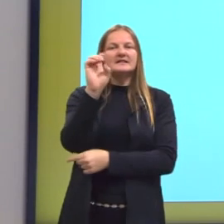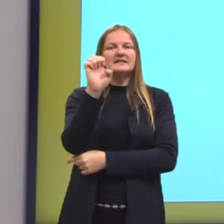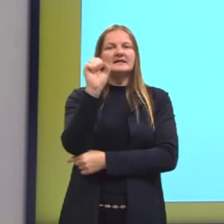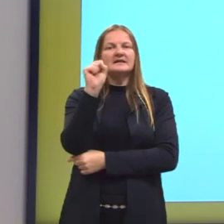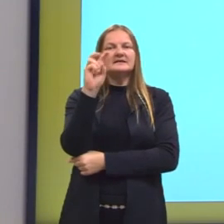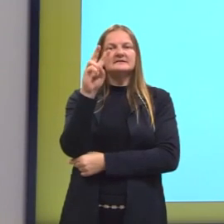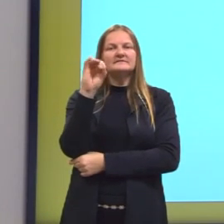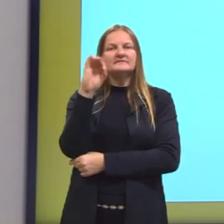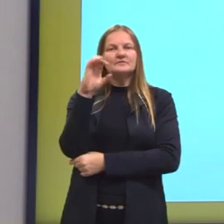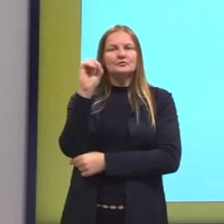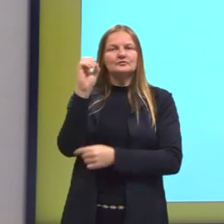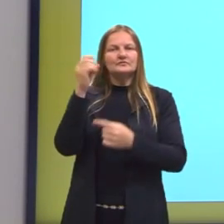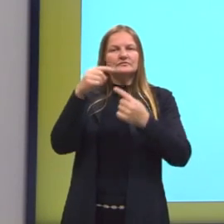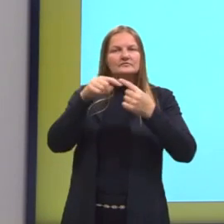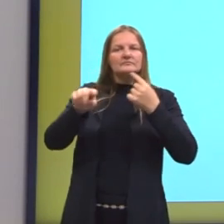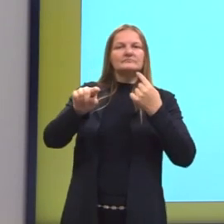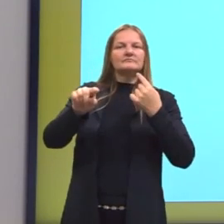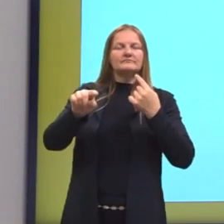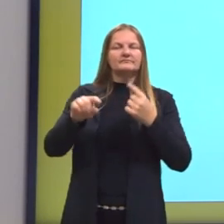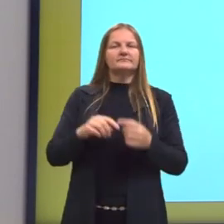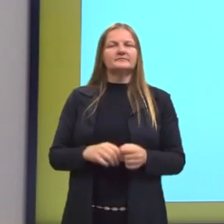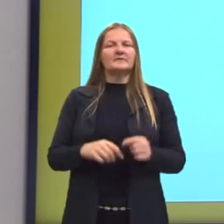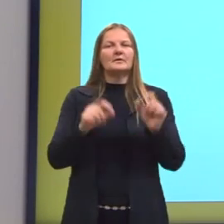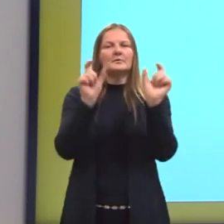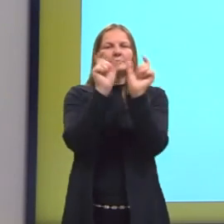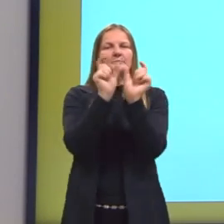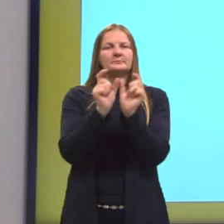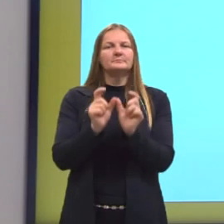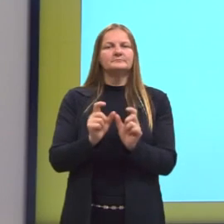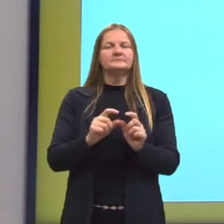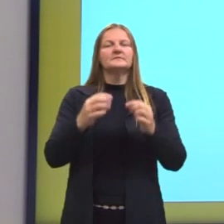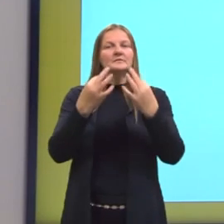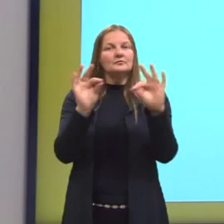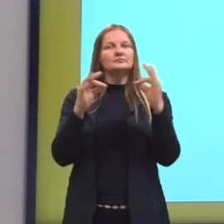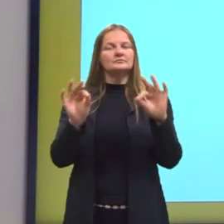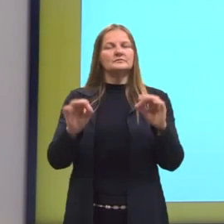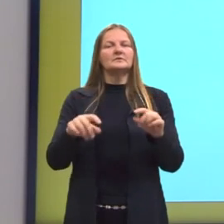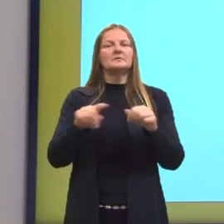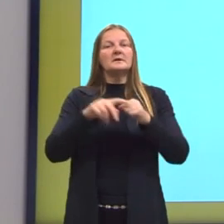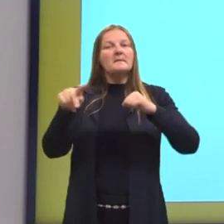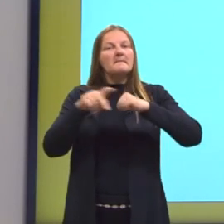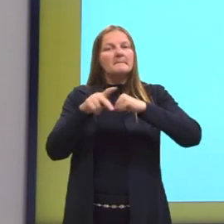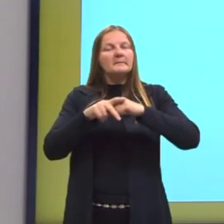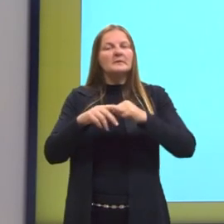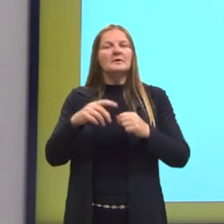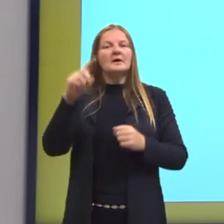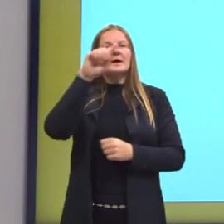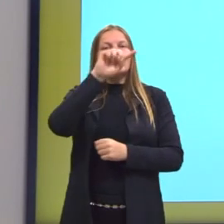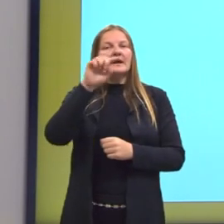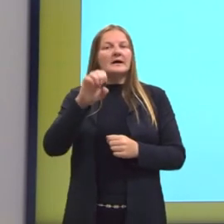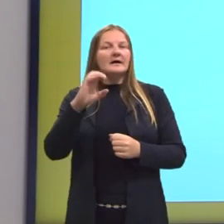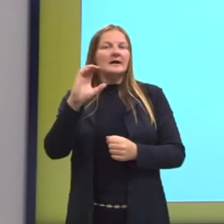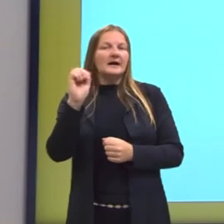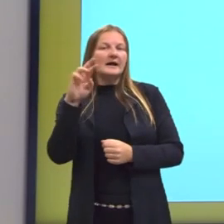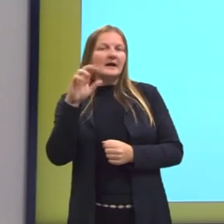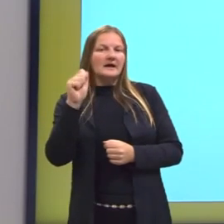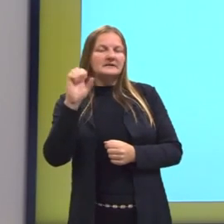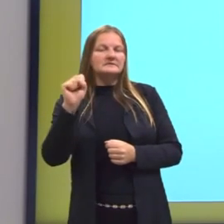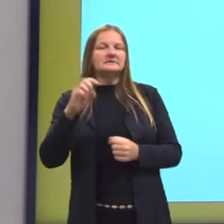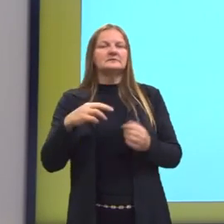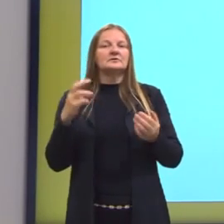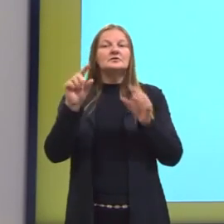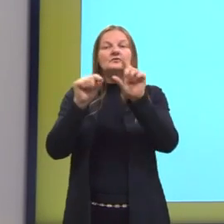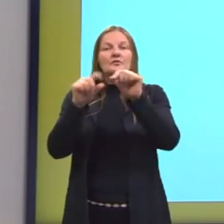concordância pontuação paralelismo sintático emprego de pronomes crase escolha de registro